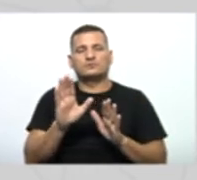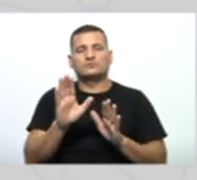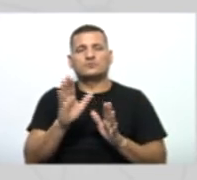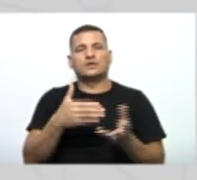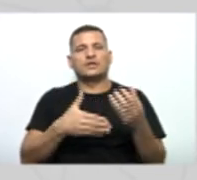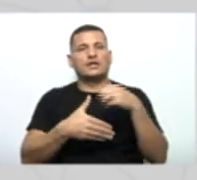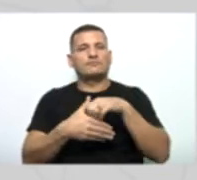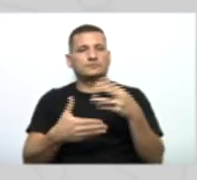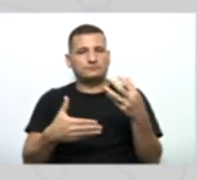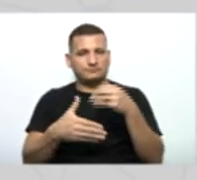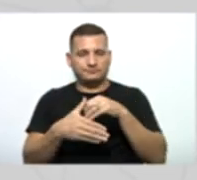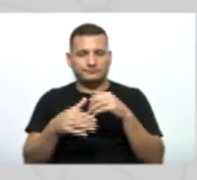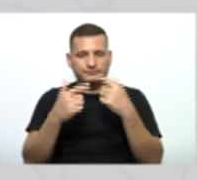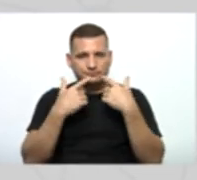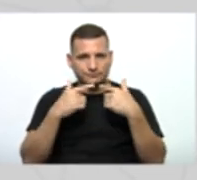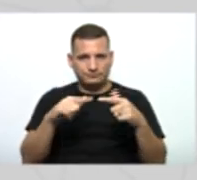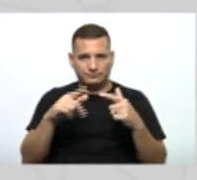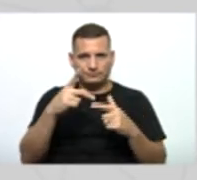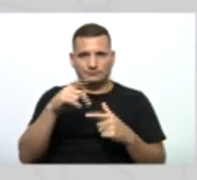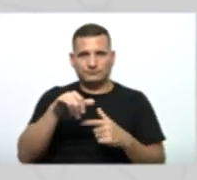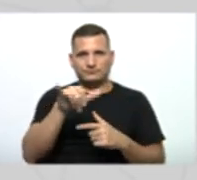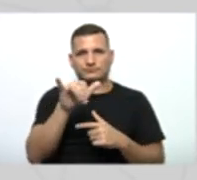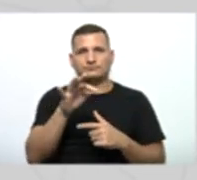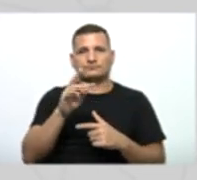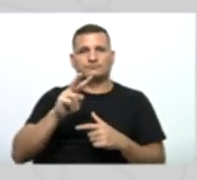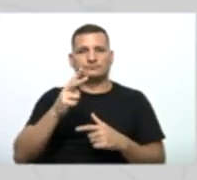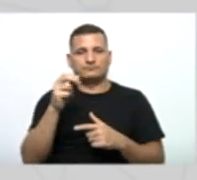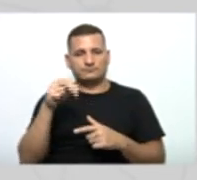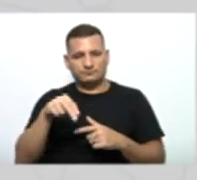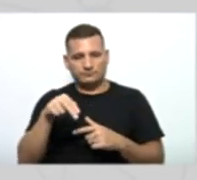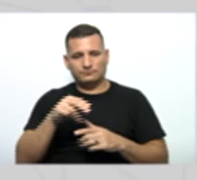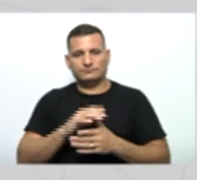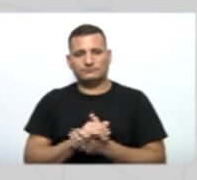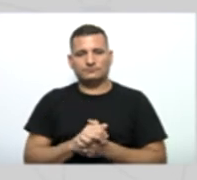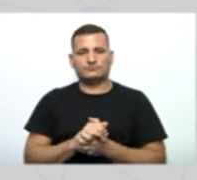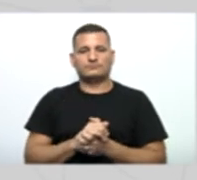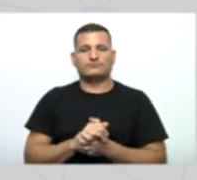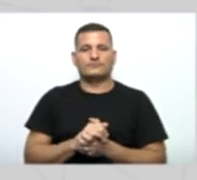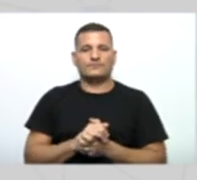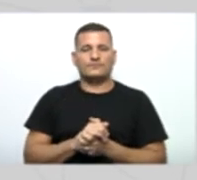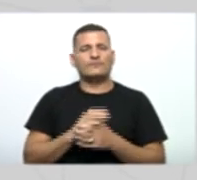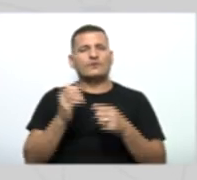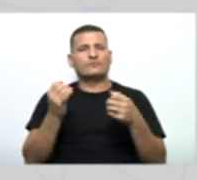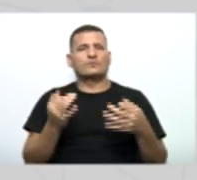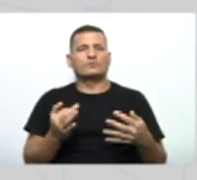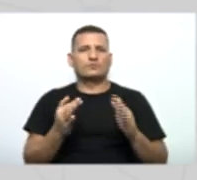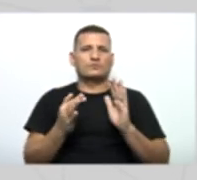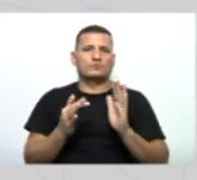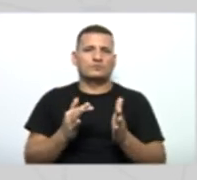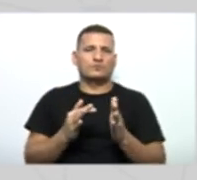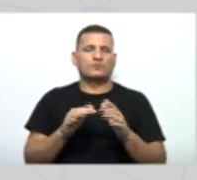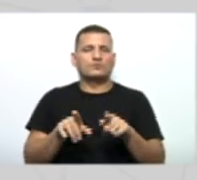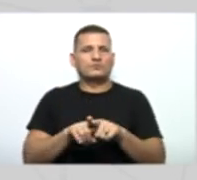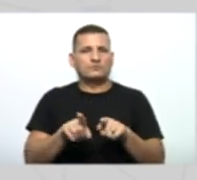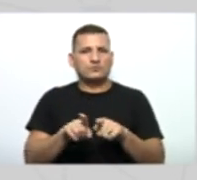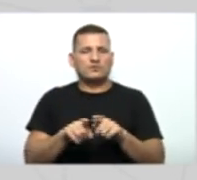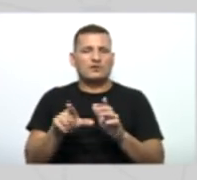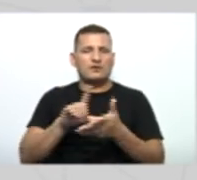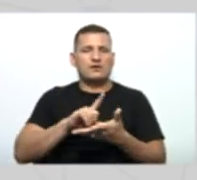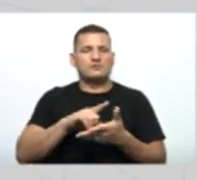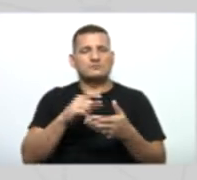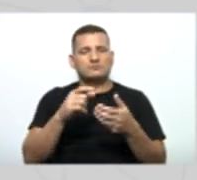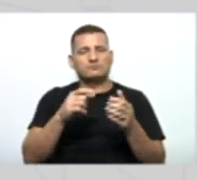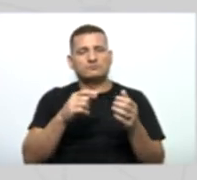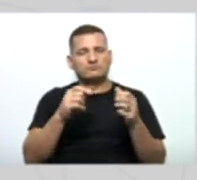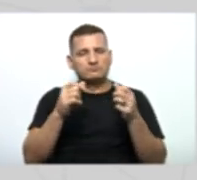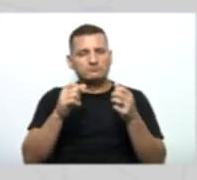Python. Explicamos isso daqui, certo? Bem no comecinho da aula e sempre fomos reforçando com base nas aplicações que nós fizemos, de